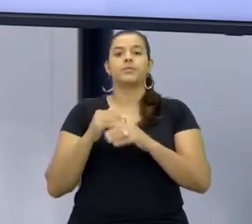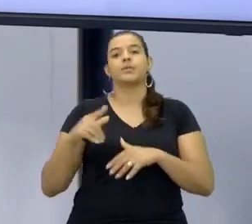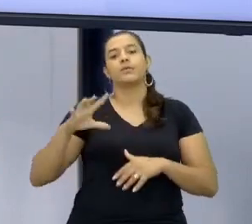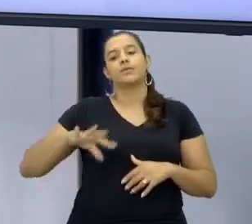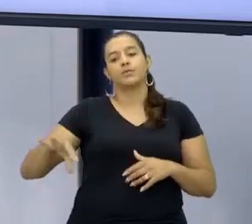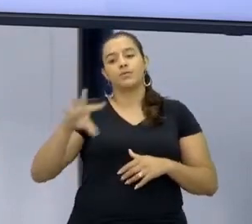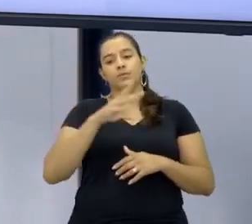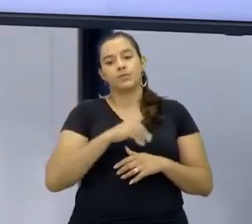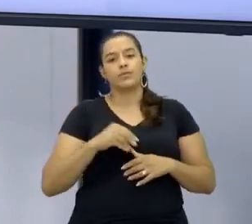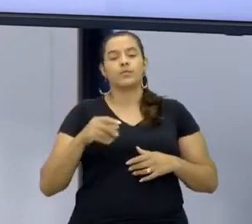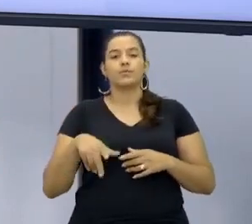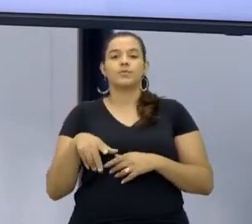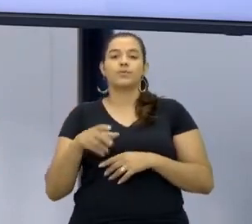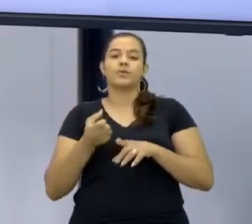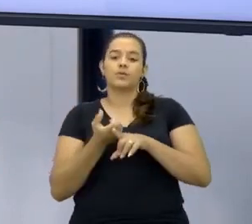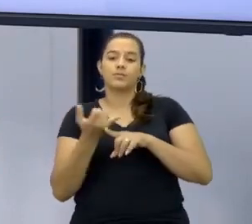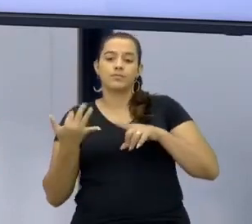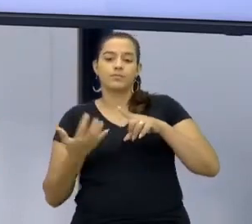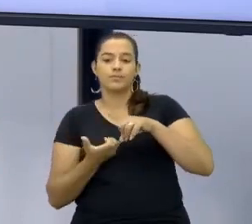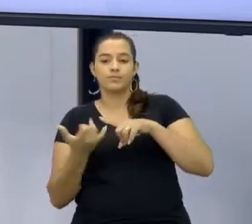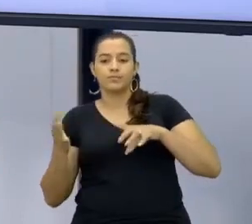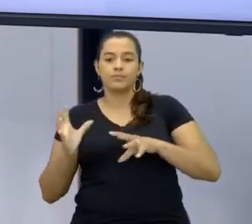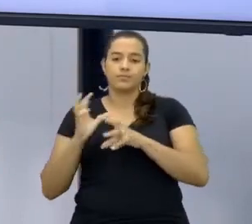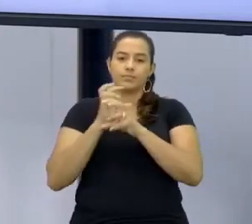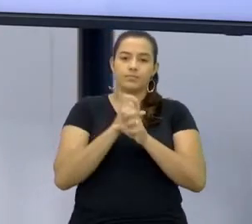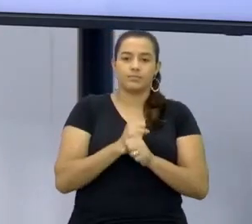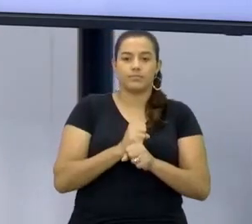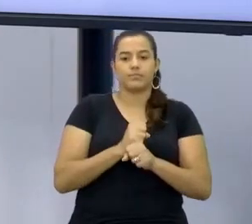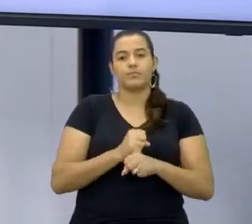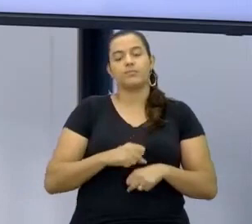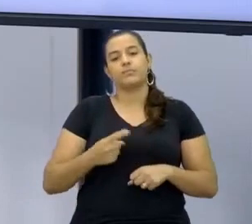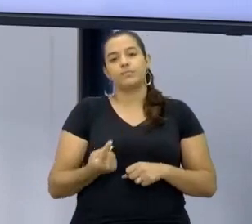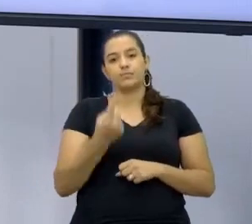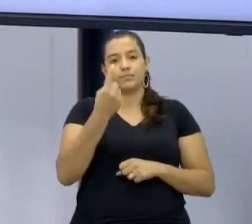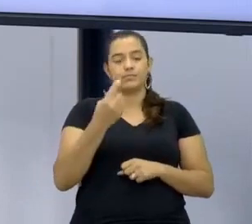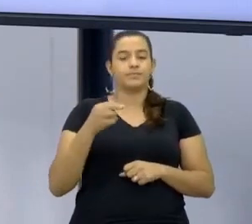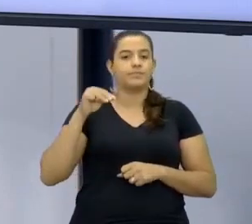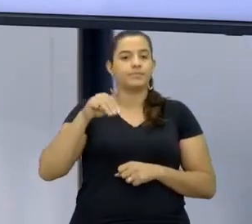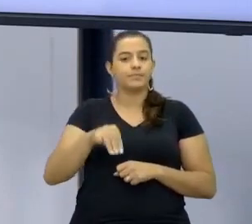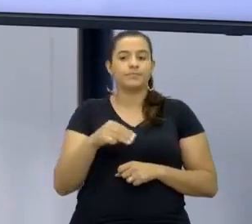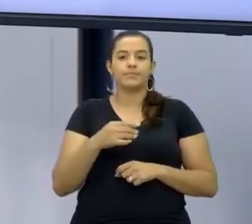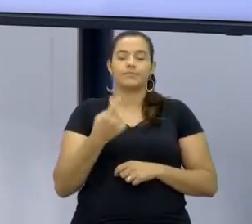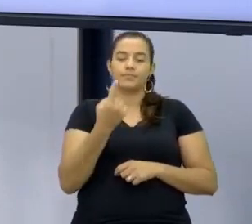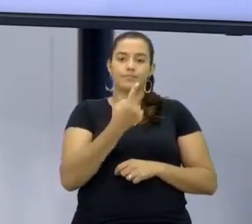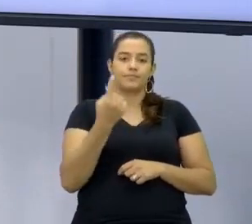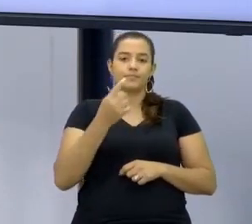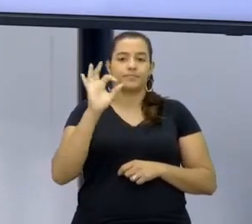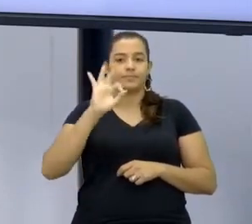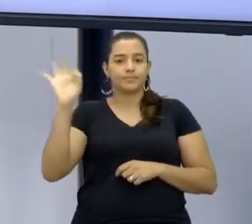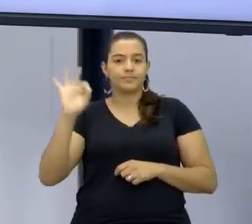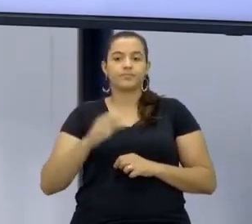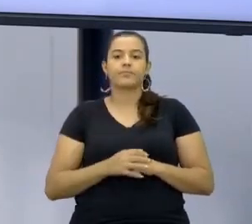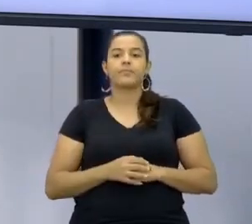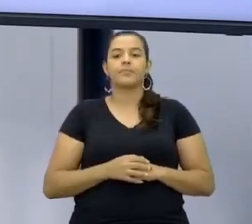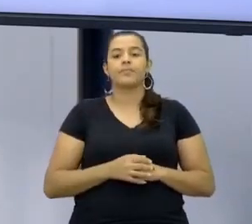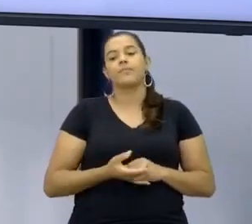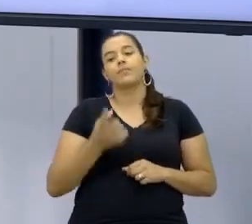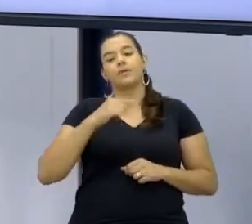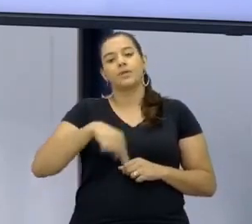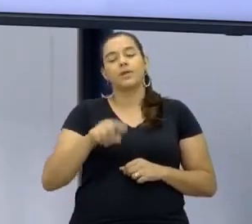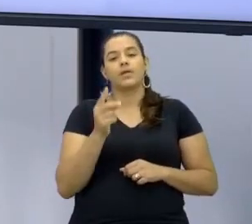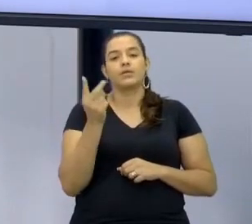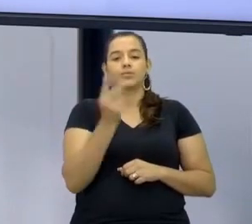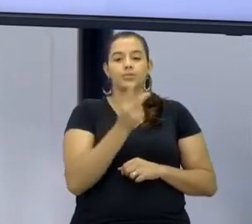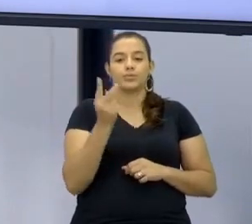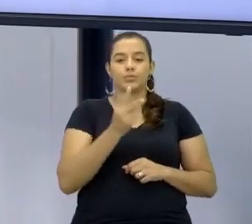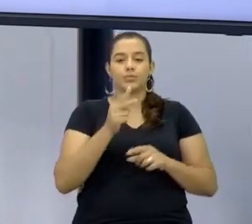as equações, as expressões que são escritas, elas são de primeiro grau, funções de primeiro grau. Lembrando que função é uma relação entre